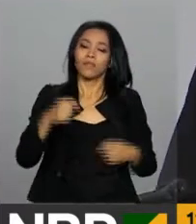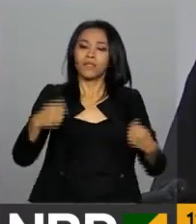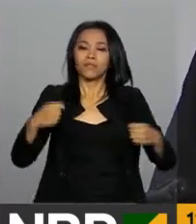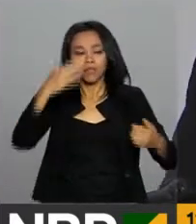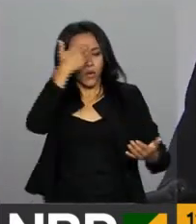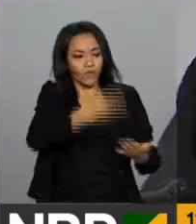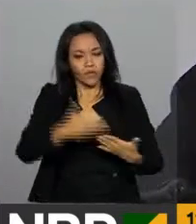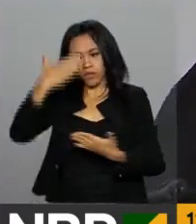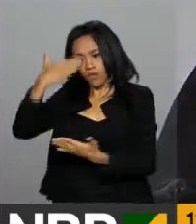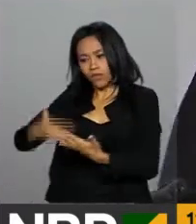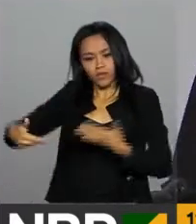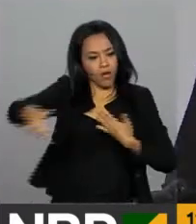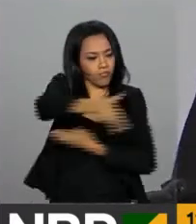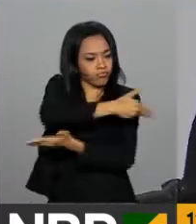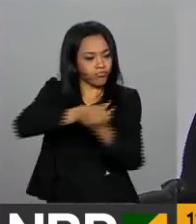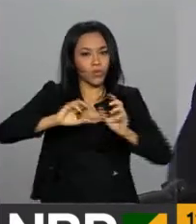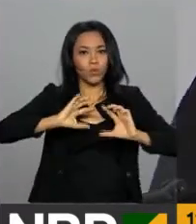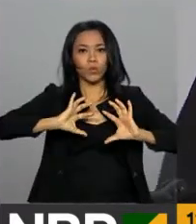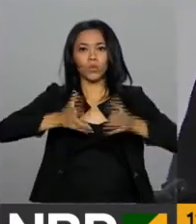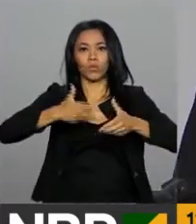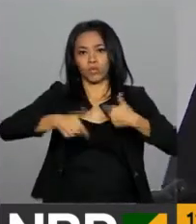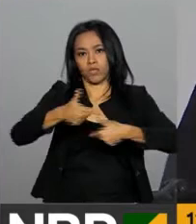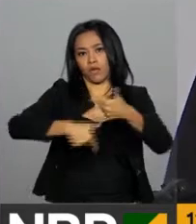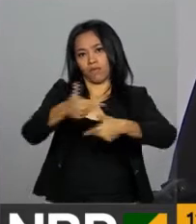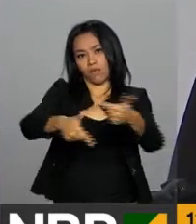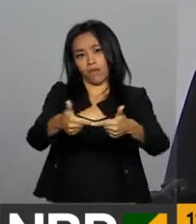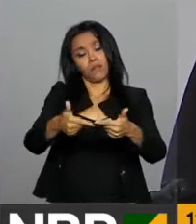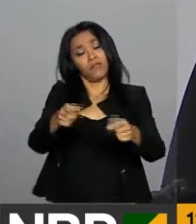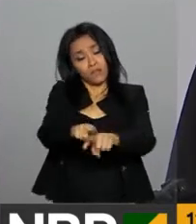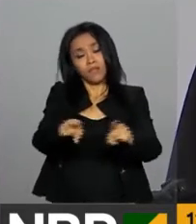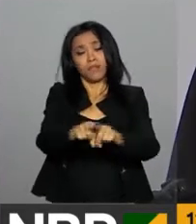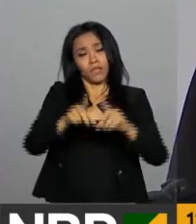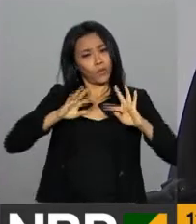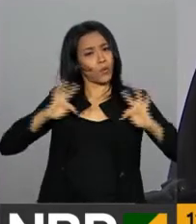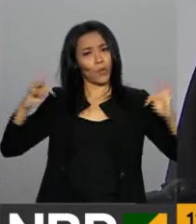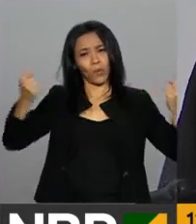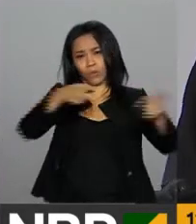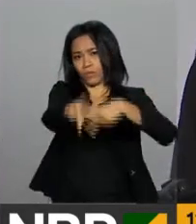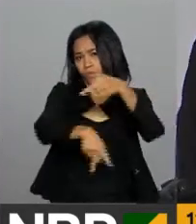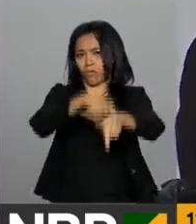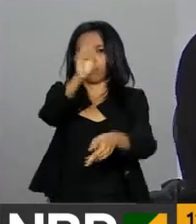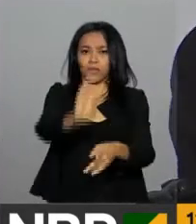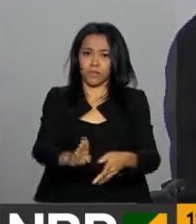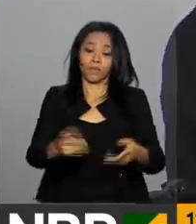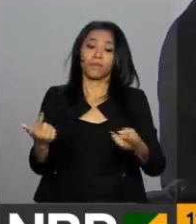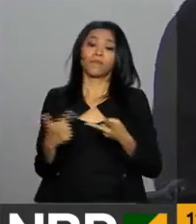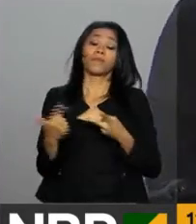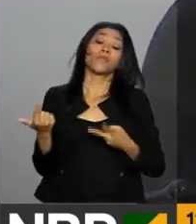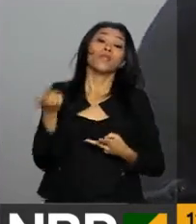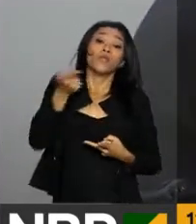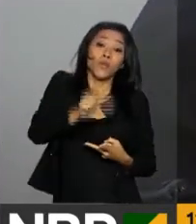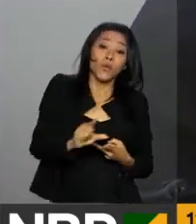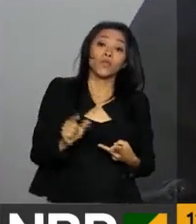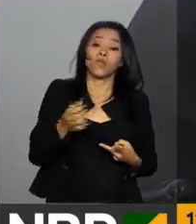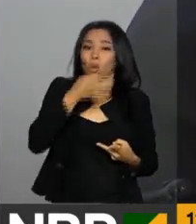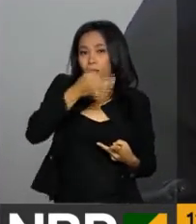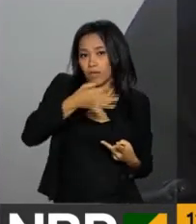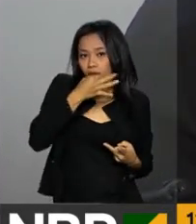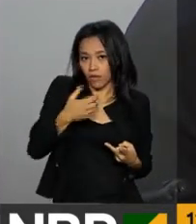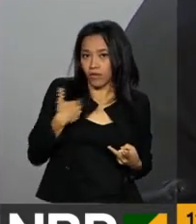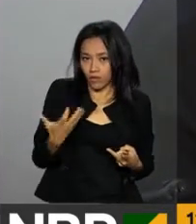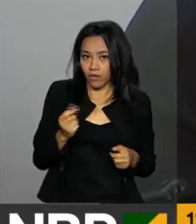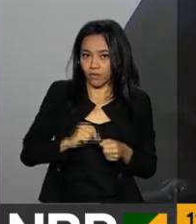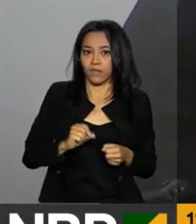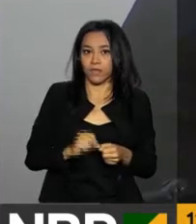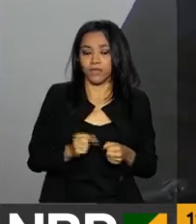mas deve preside também à relação entre todos os brasileiros em outro comentário também quer fazer